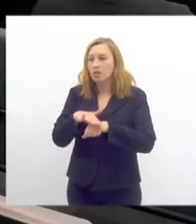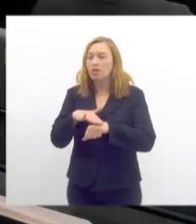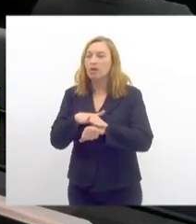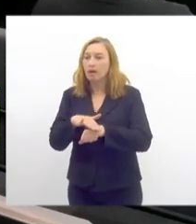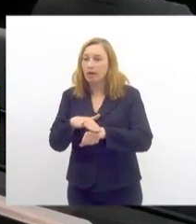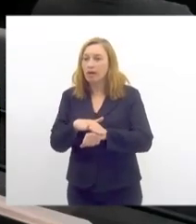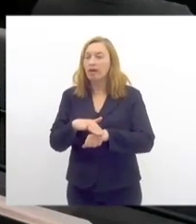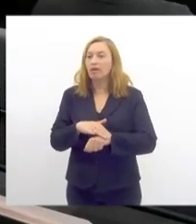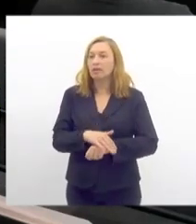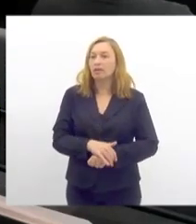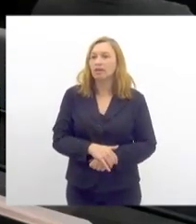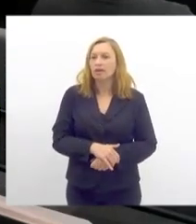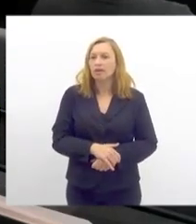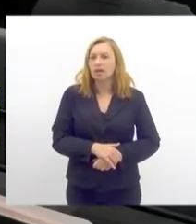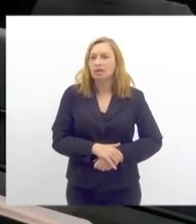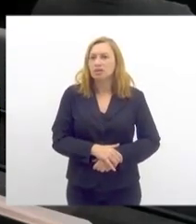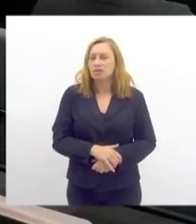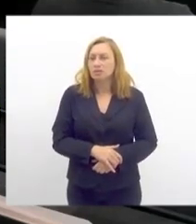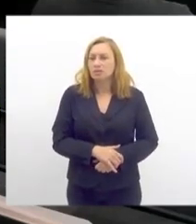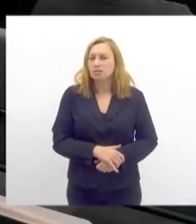senhoras. Agradecer